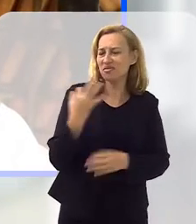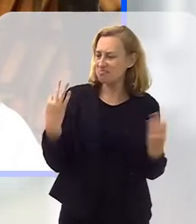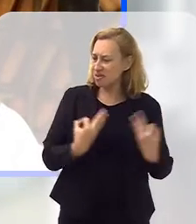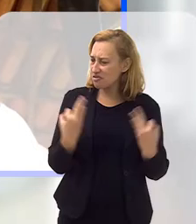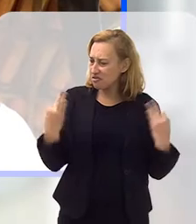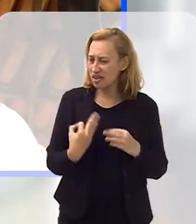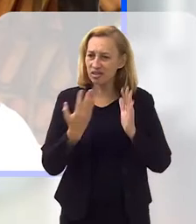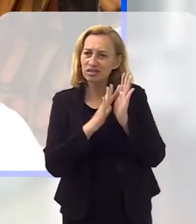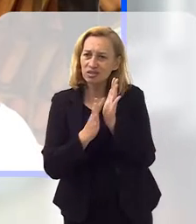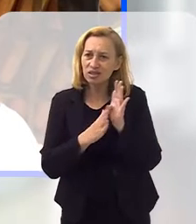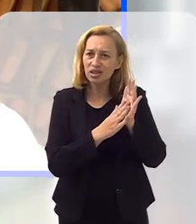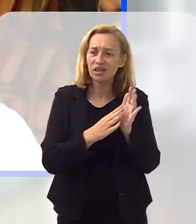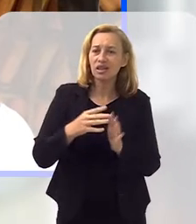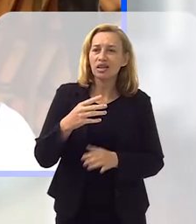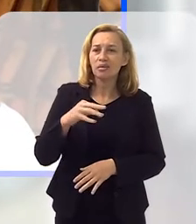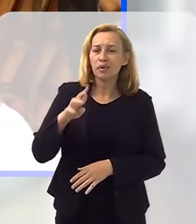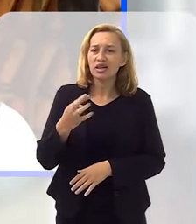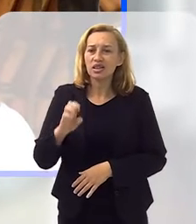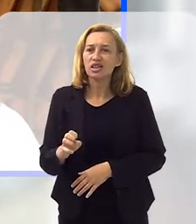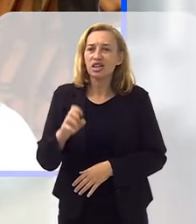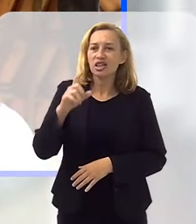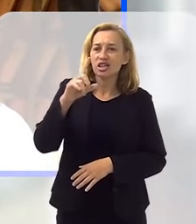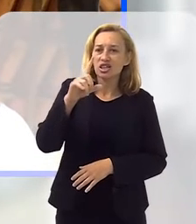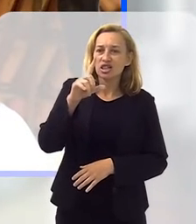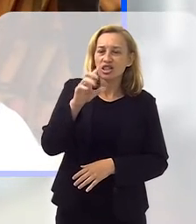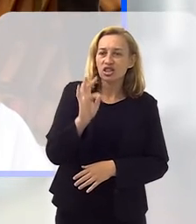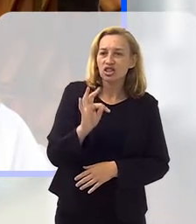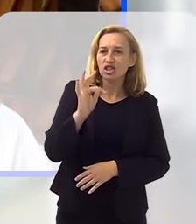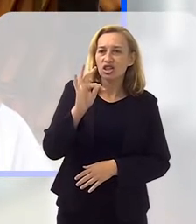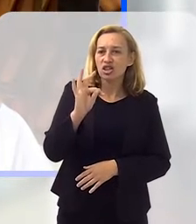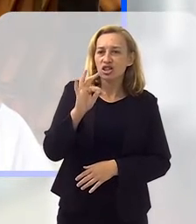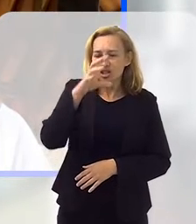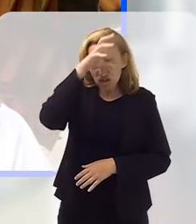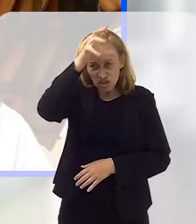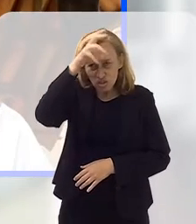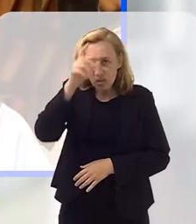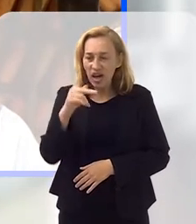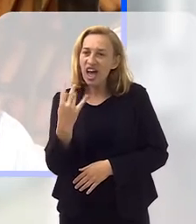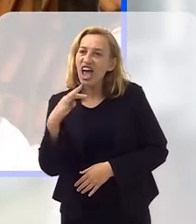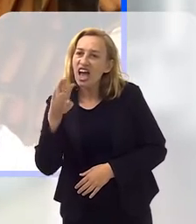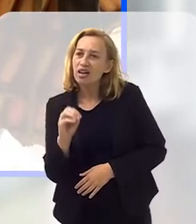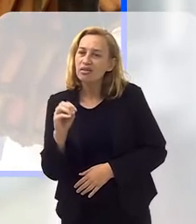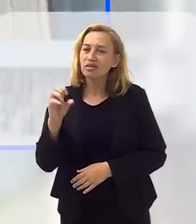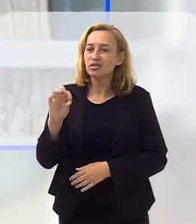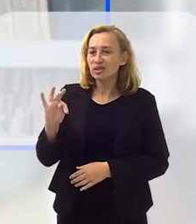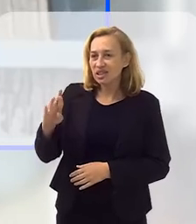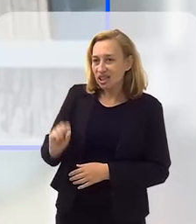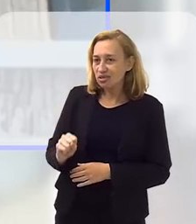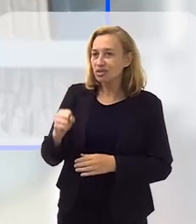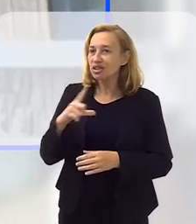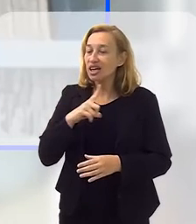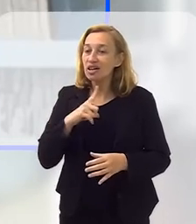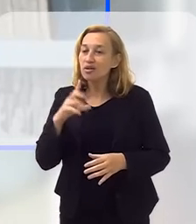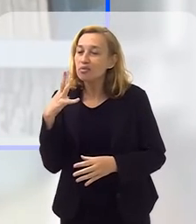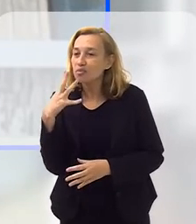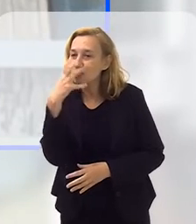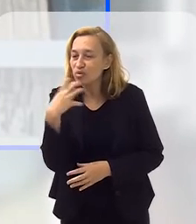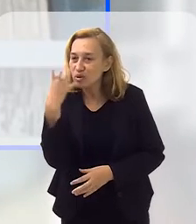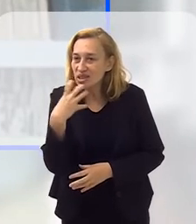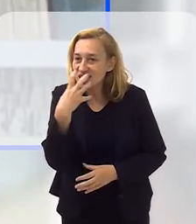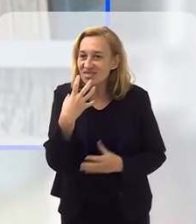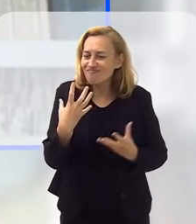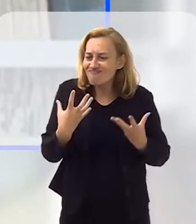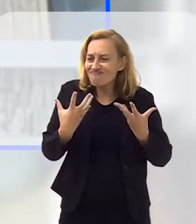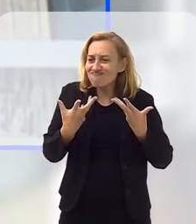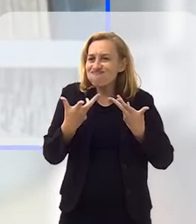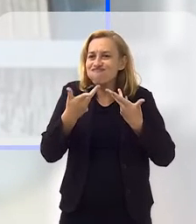nomes na história do samba, que foi o Mestre Fuleiro e o tio Hélio, o Hélio dos Santos, eles têm composições assim com